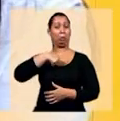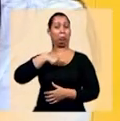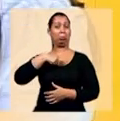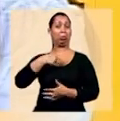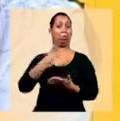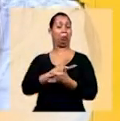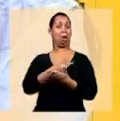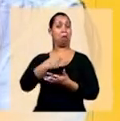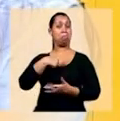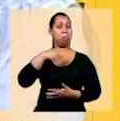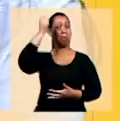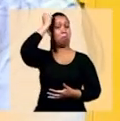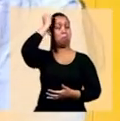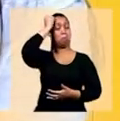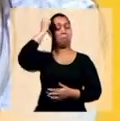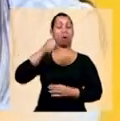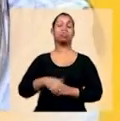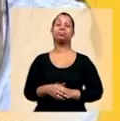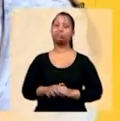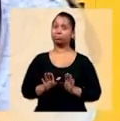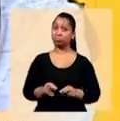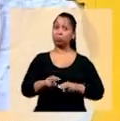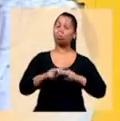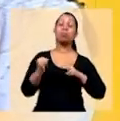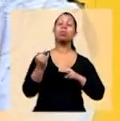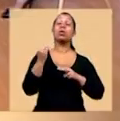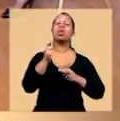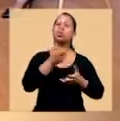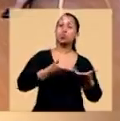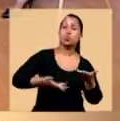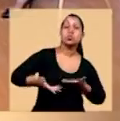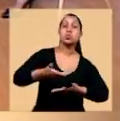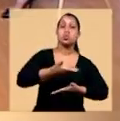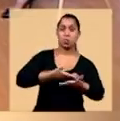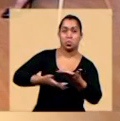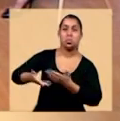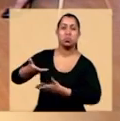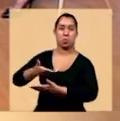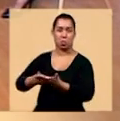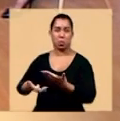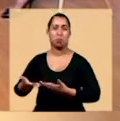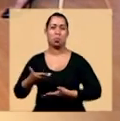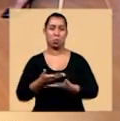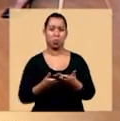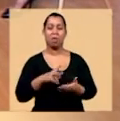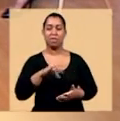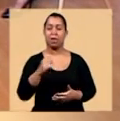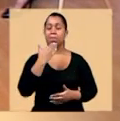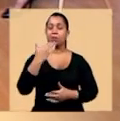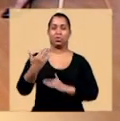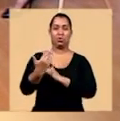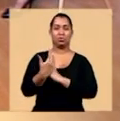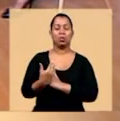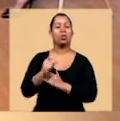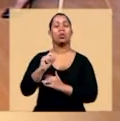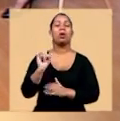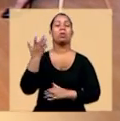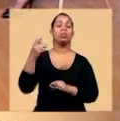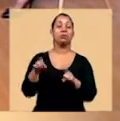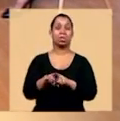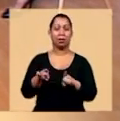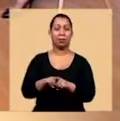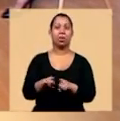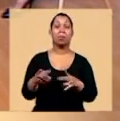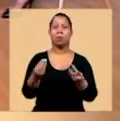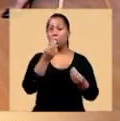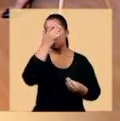vezes ela acha que a culpa do que ela está sofrendo é dela. Por isso que é importante dividir, né? Ela tem que expor, dividir, procurar ajuda. Né? O